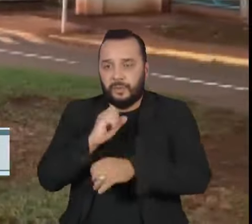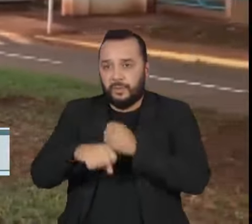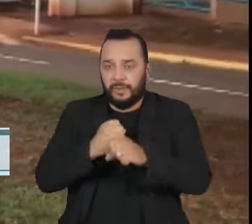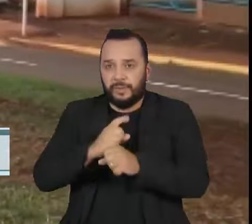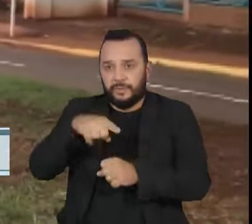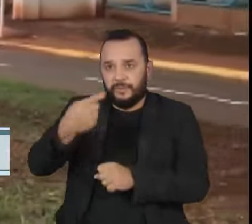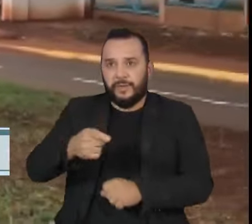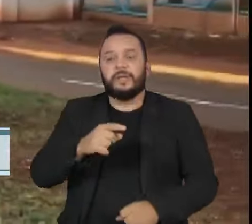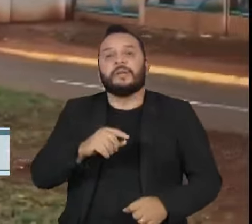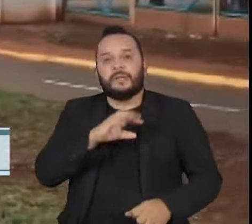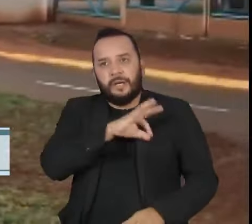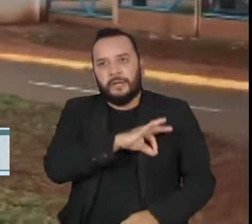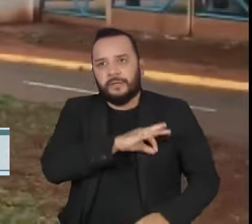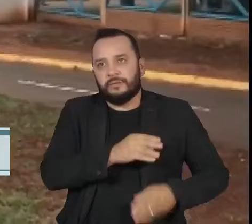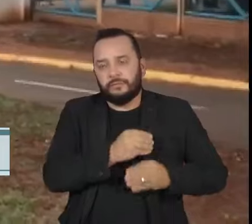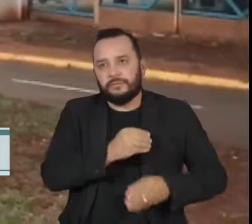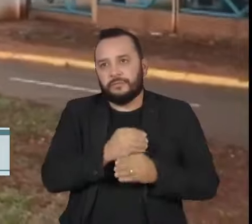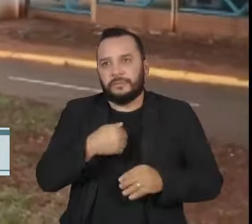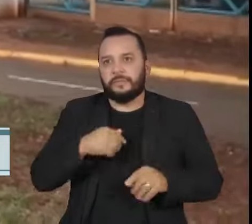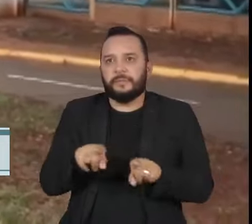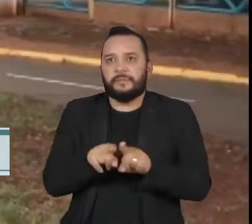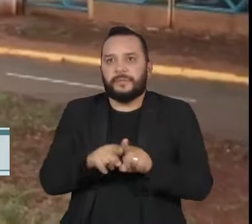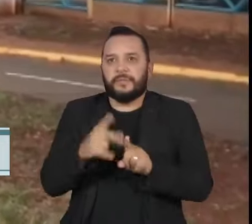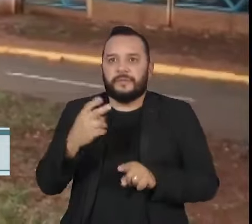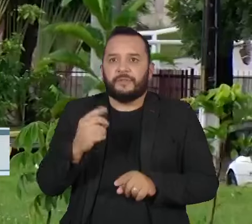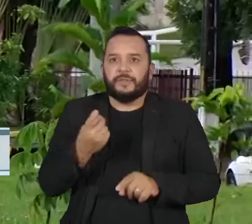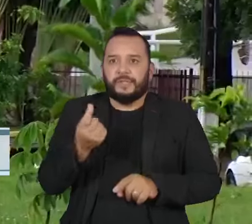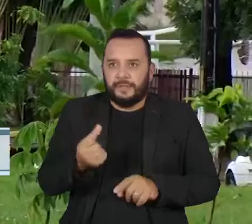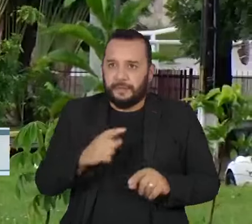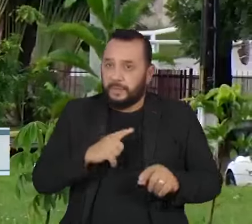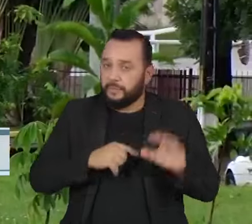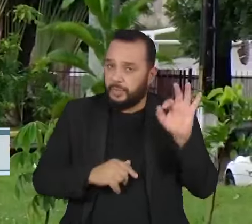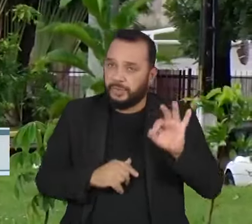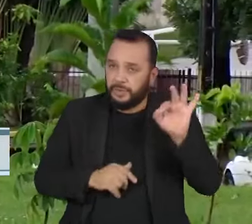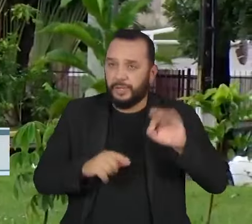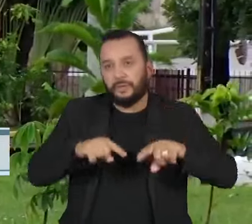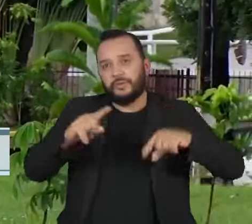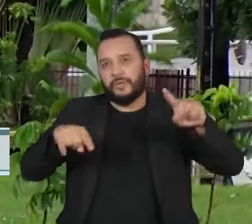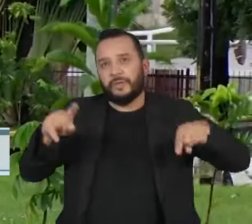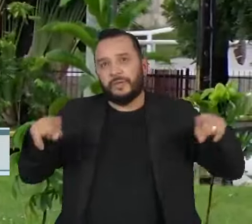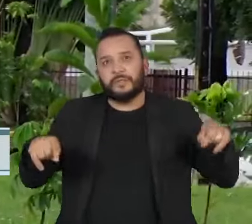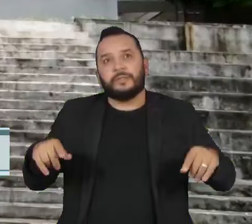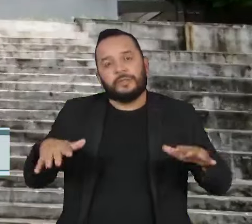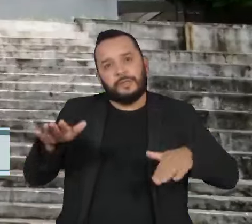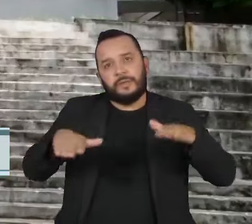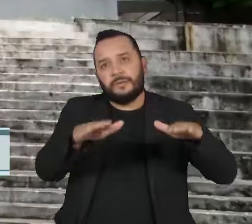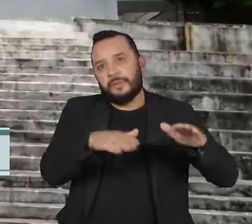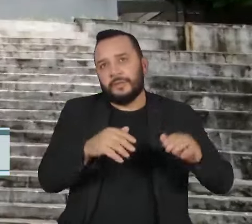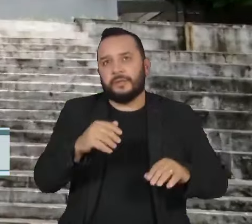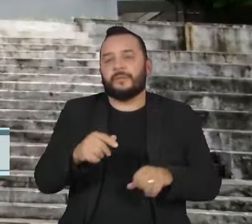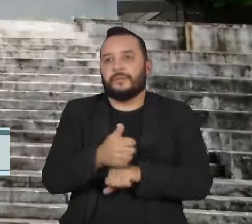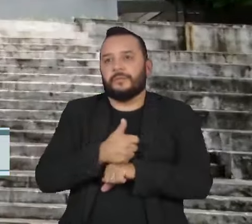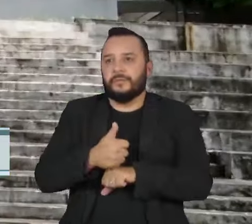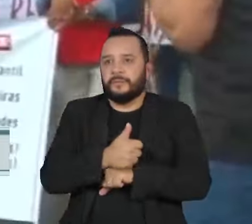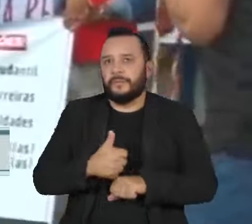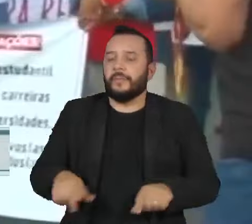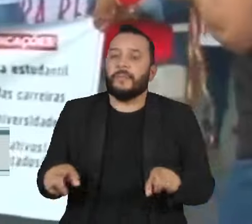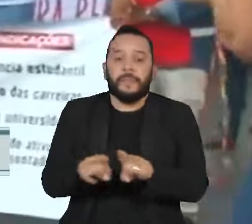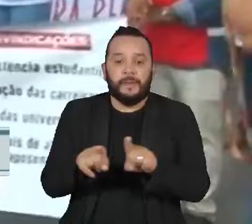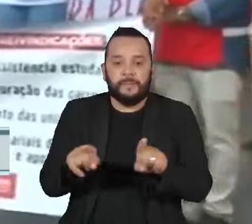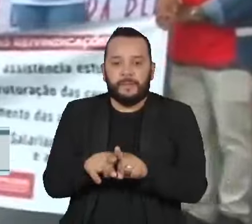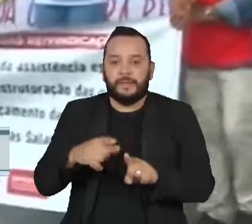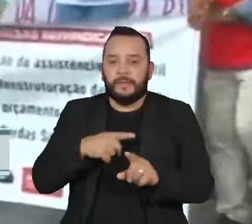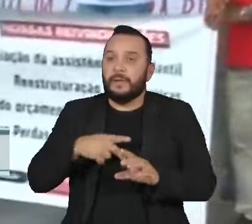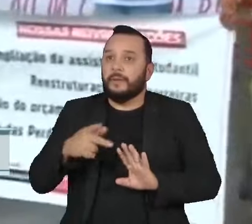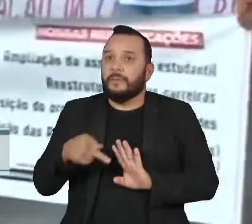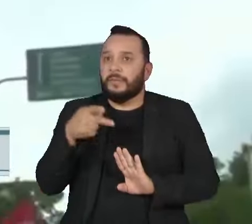em 2026 os percentuais vão ser diferentes dependendo de cada classe profissional também está prevista a revogação de uma